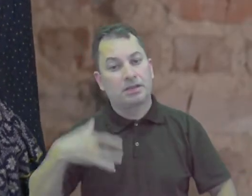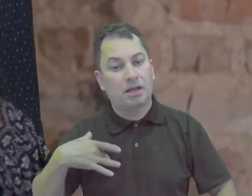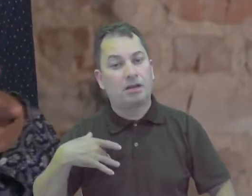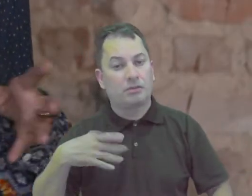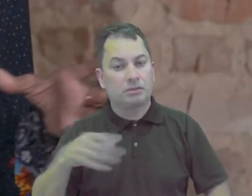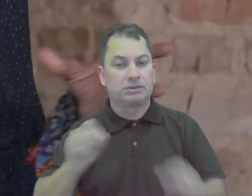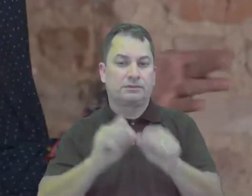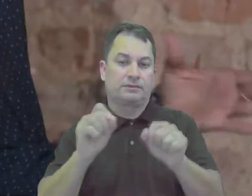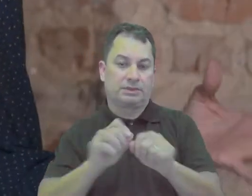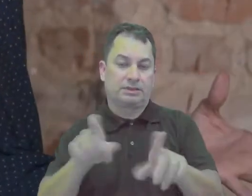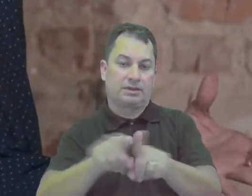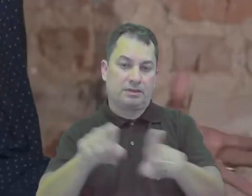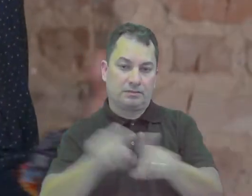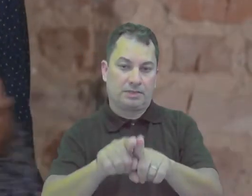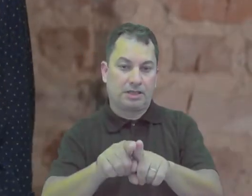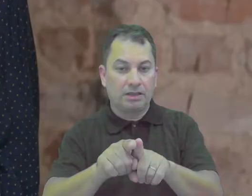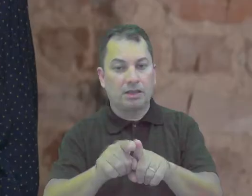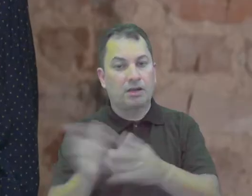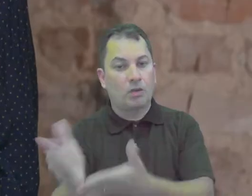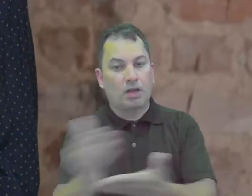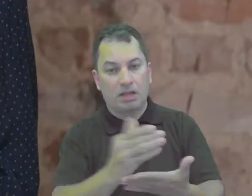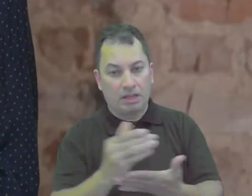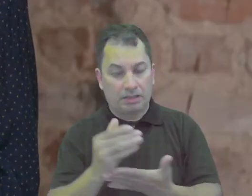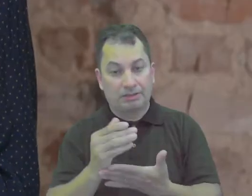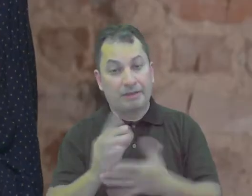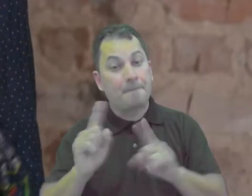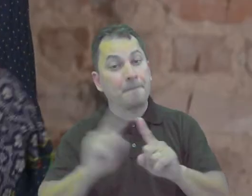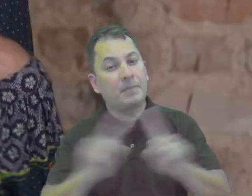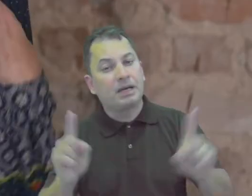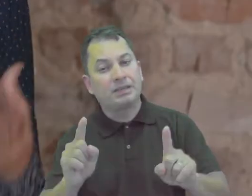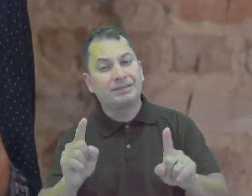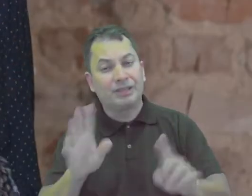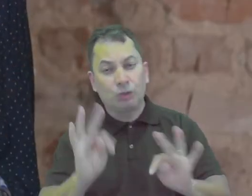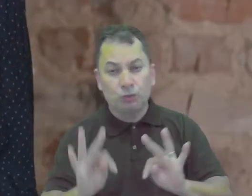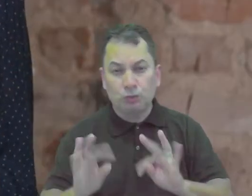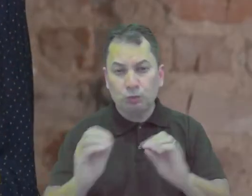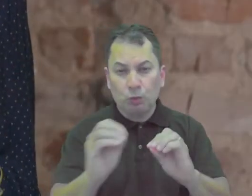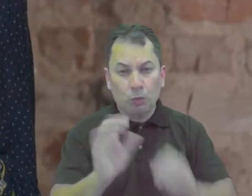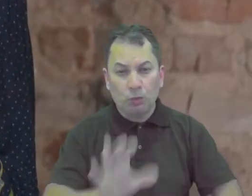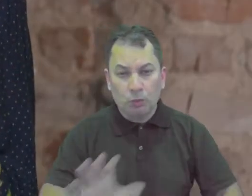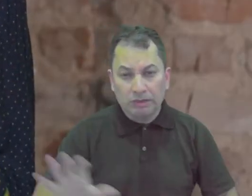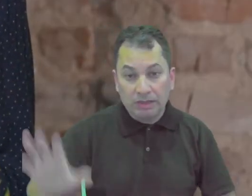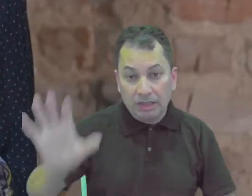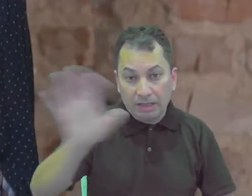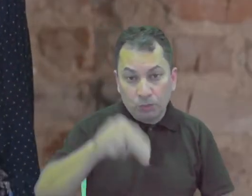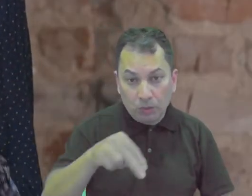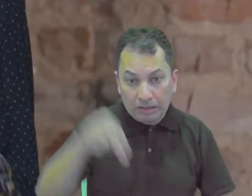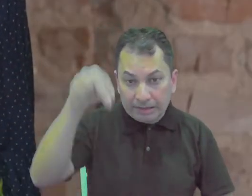a mesma completitude em todo o território nacional, né? A gente sabe que